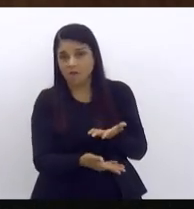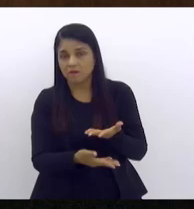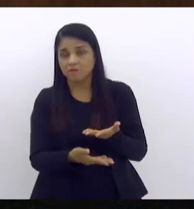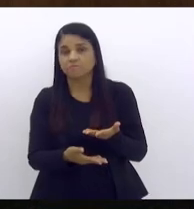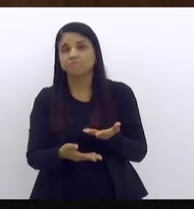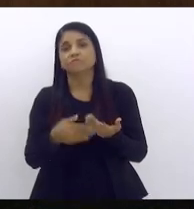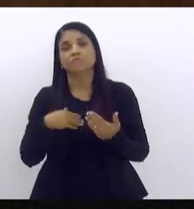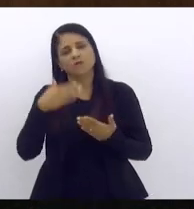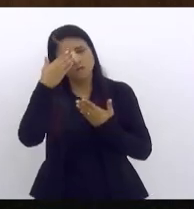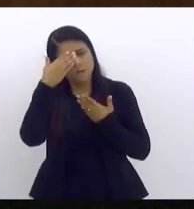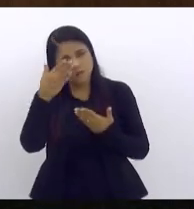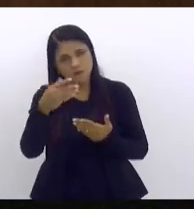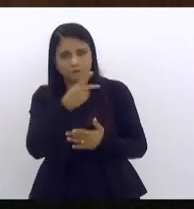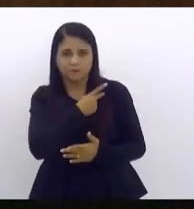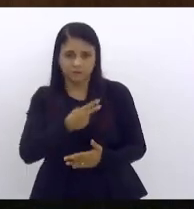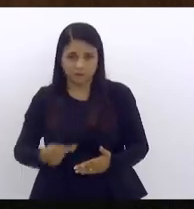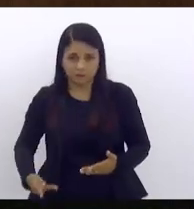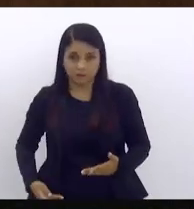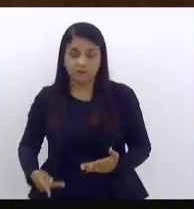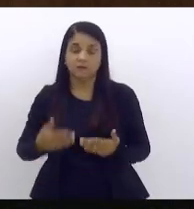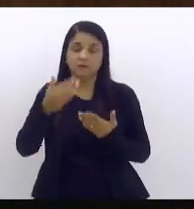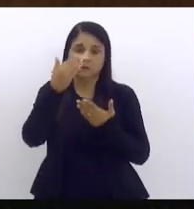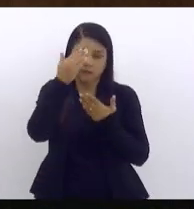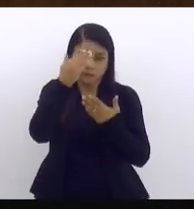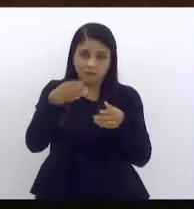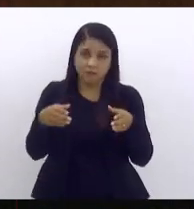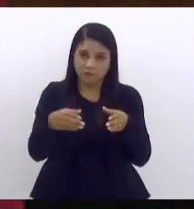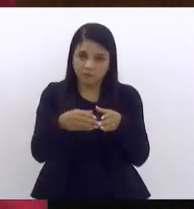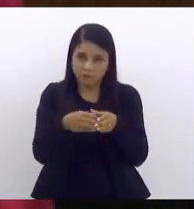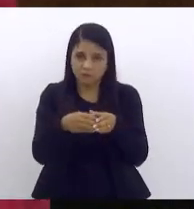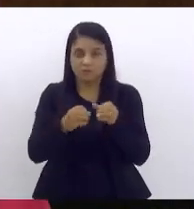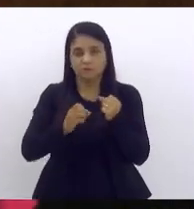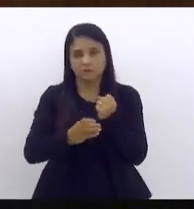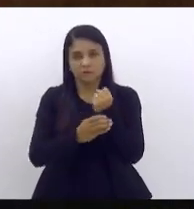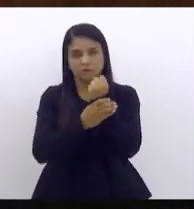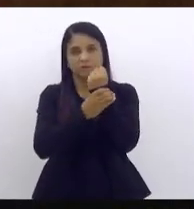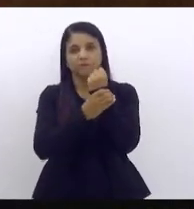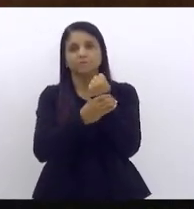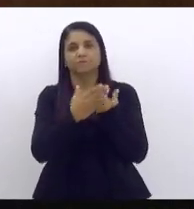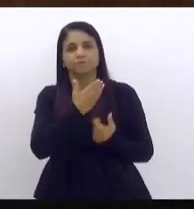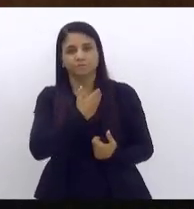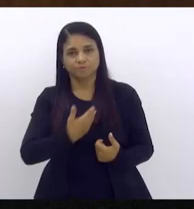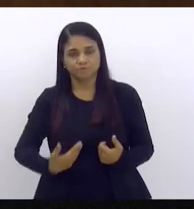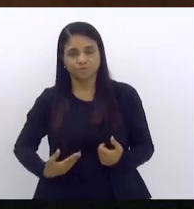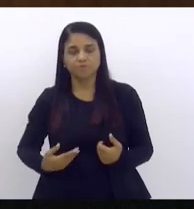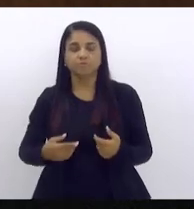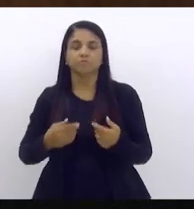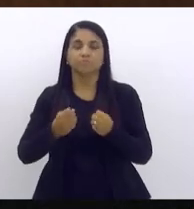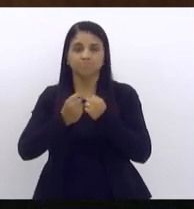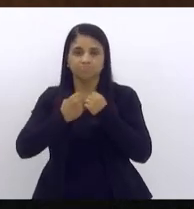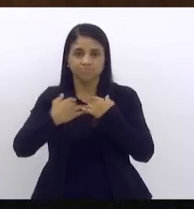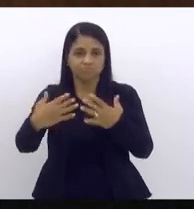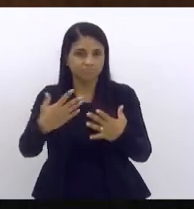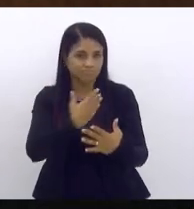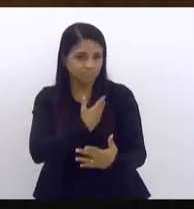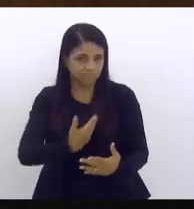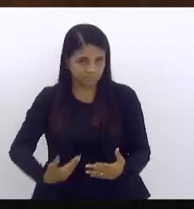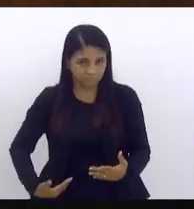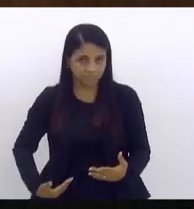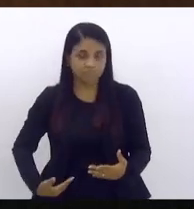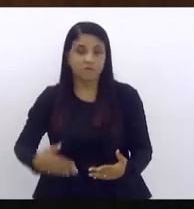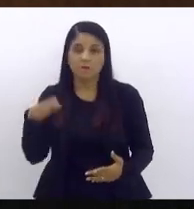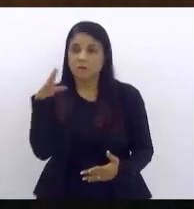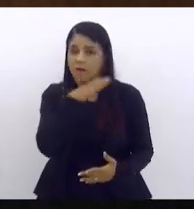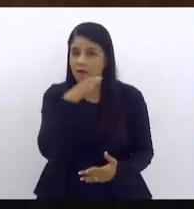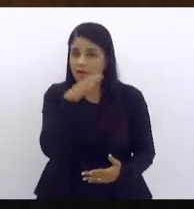presidente, agradecendo desde já a Comissão de Segurança Pública para realizar de uma forma célebre essa